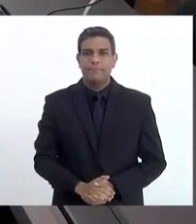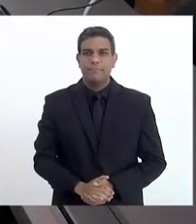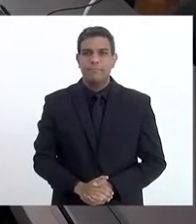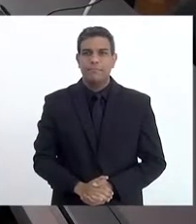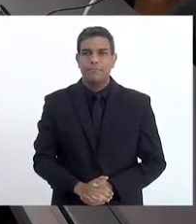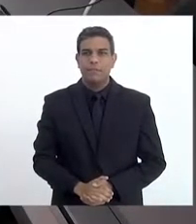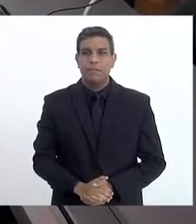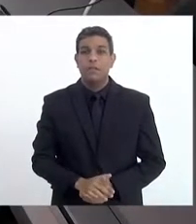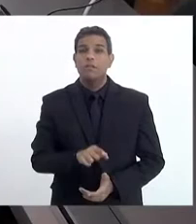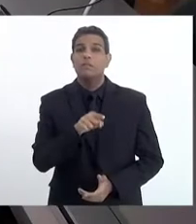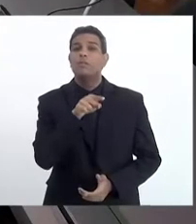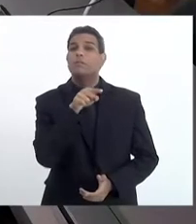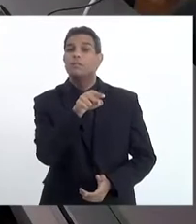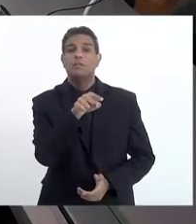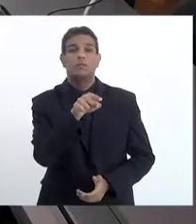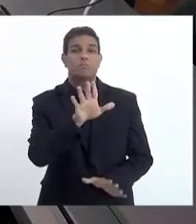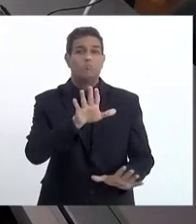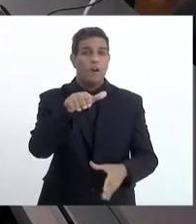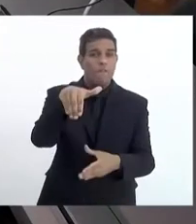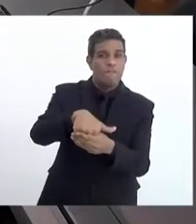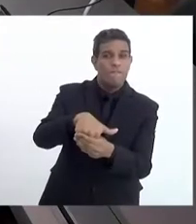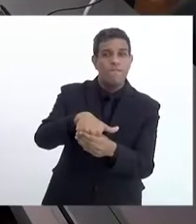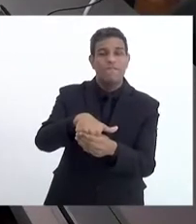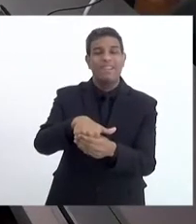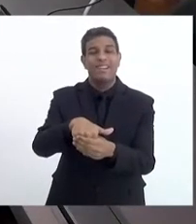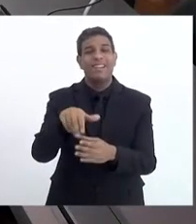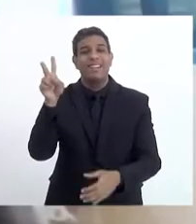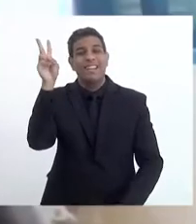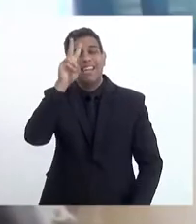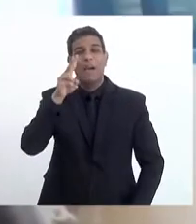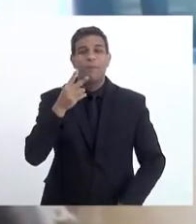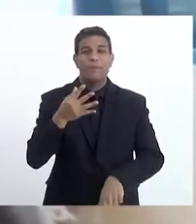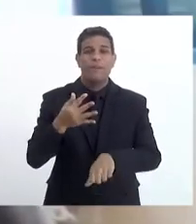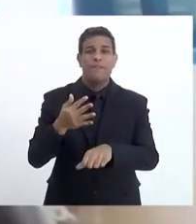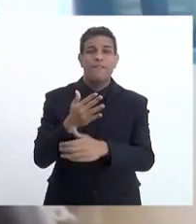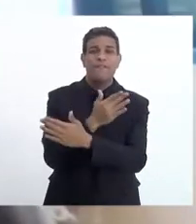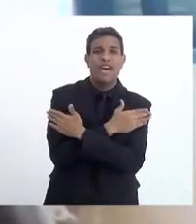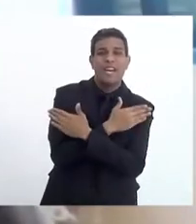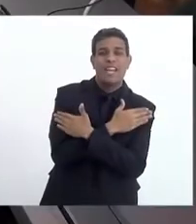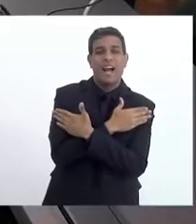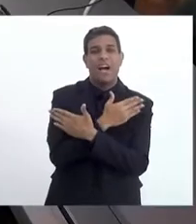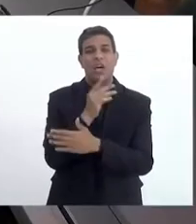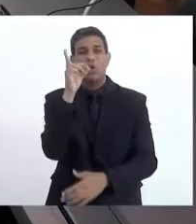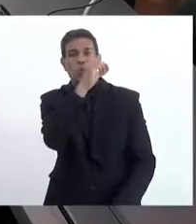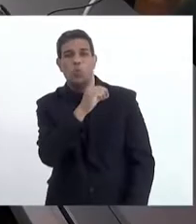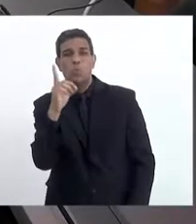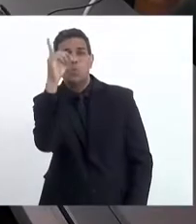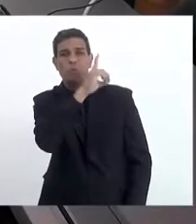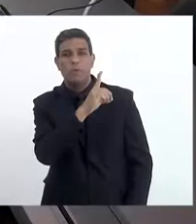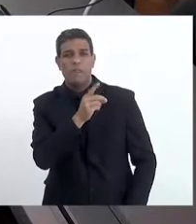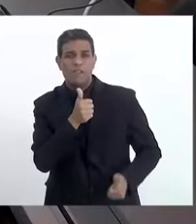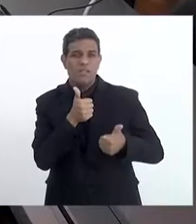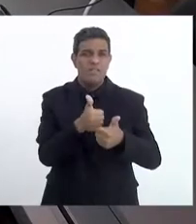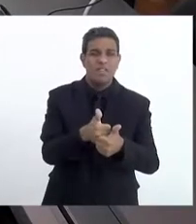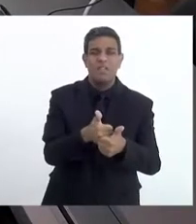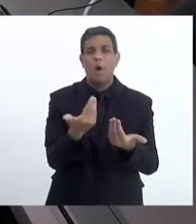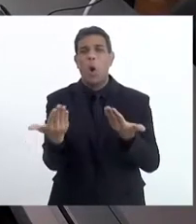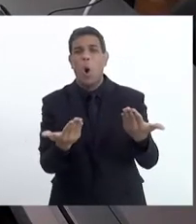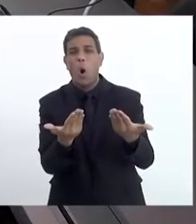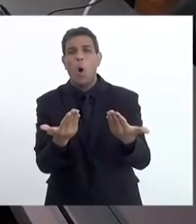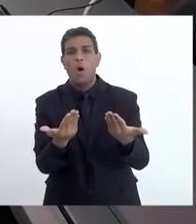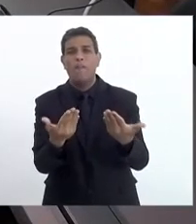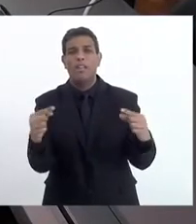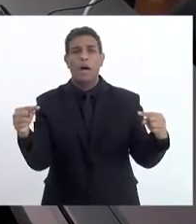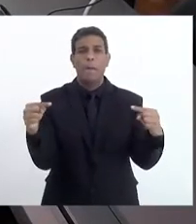Seu voto de legalidade com emenda. Isso. Feriado e domingo. Você altera o voto, porque a relatoria é sua. Isso. Exatamente. Então tá. Legalidade